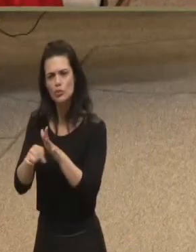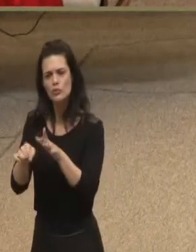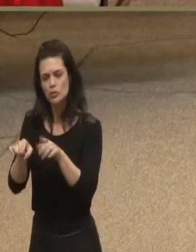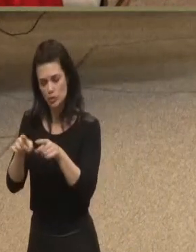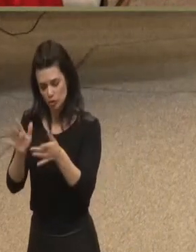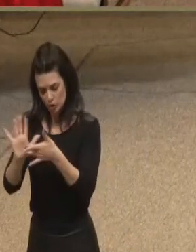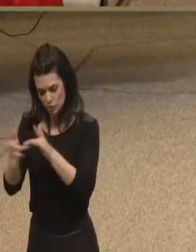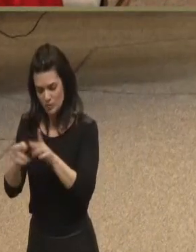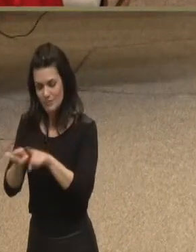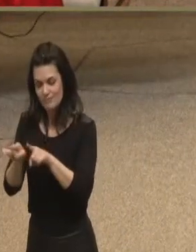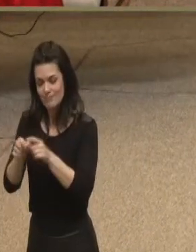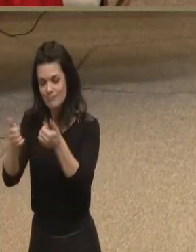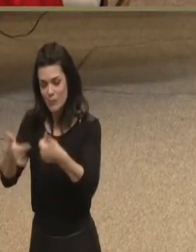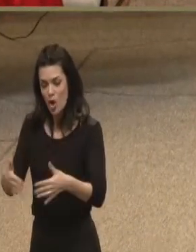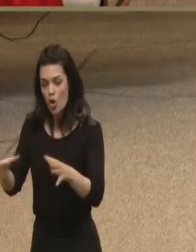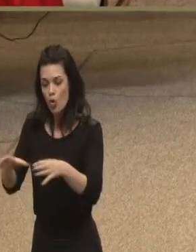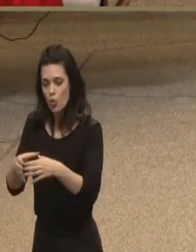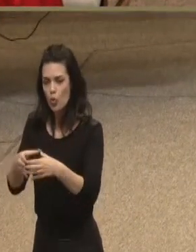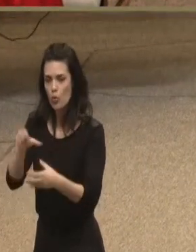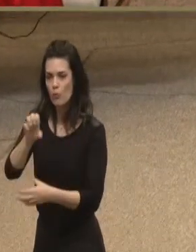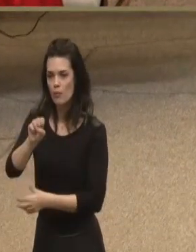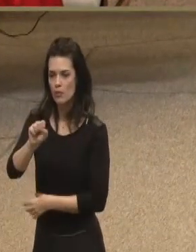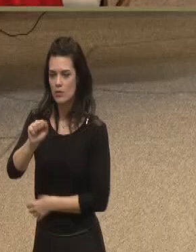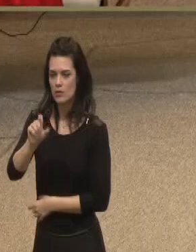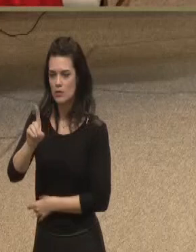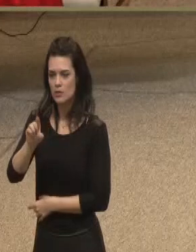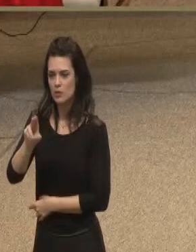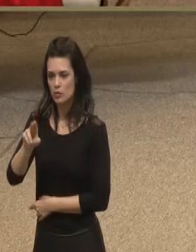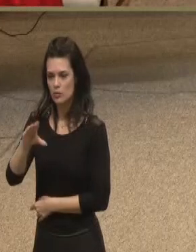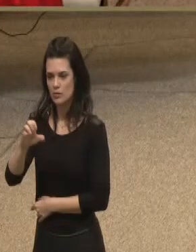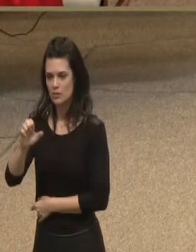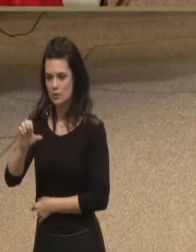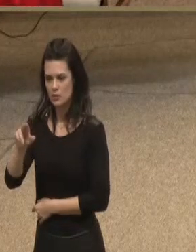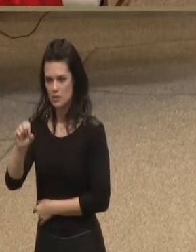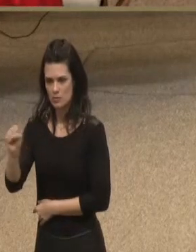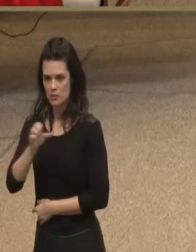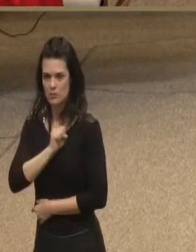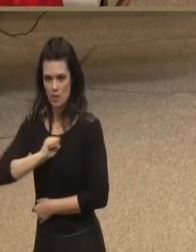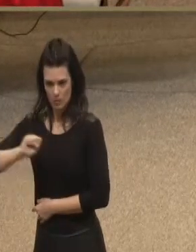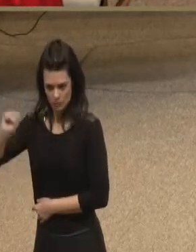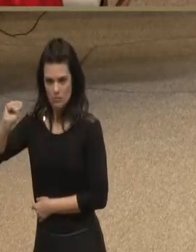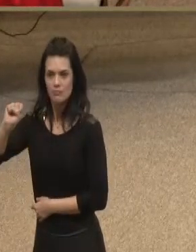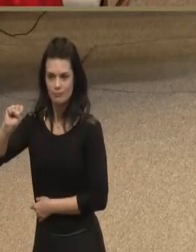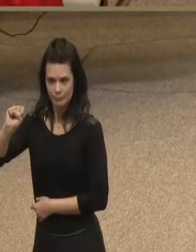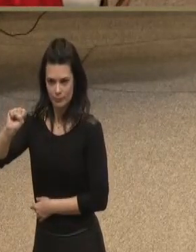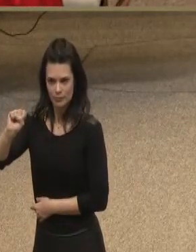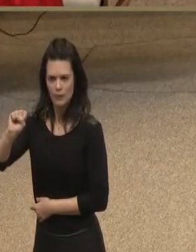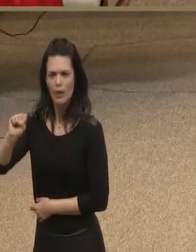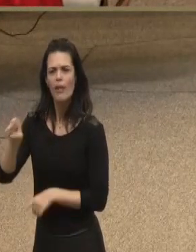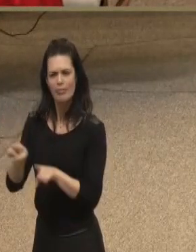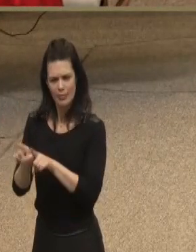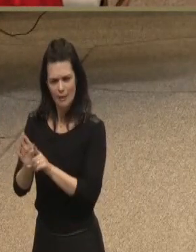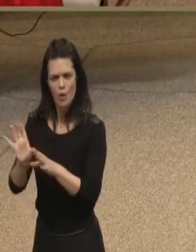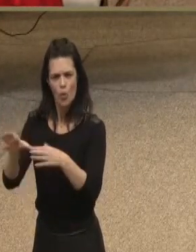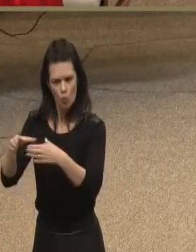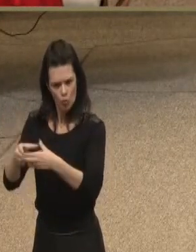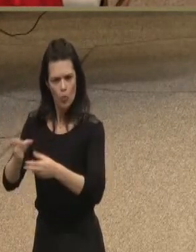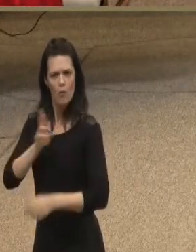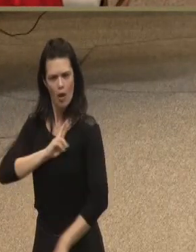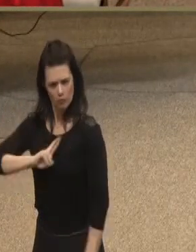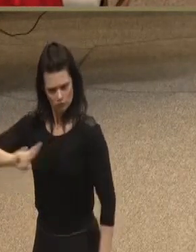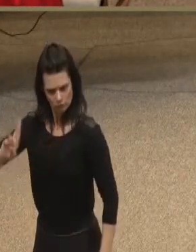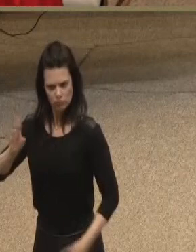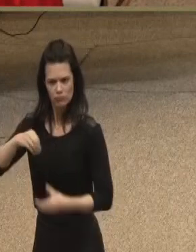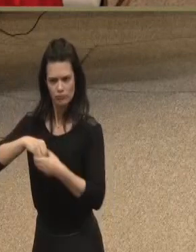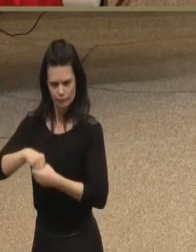o seguinte: era um outro grupo dentro ali da religião judaica, um outro grupo que inclusive fazia